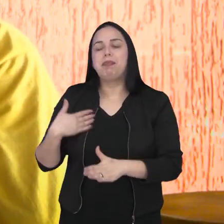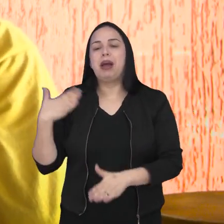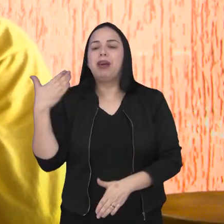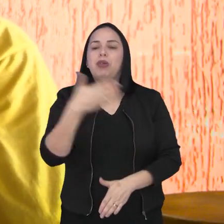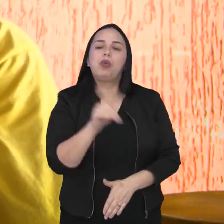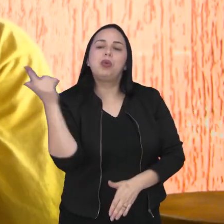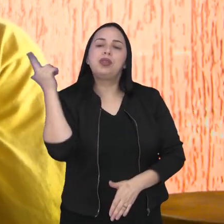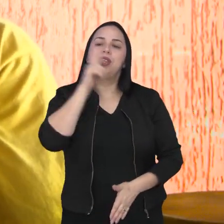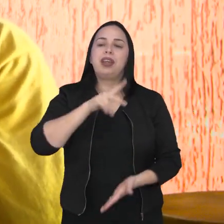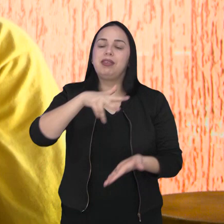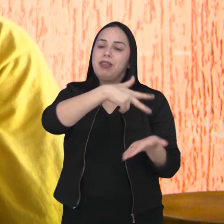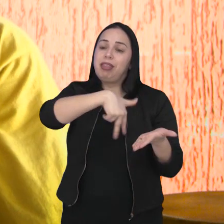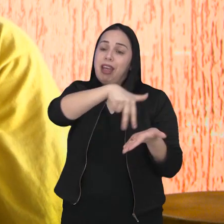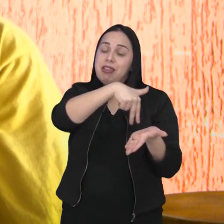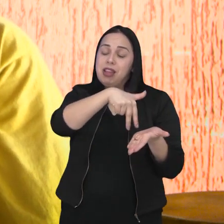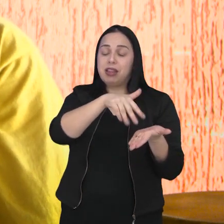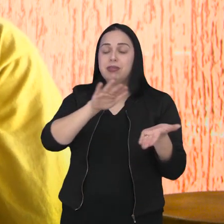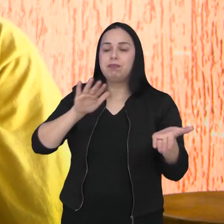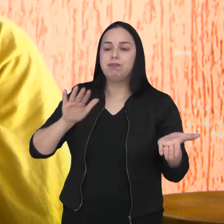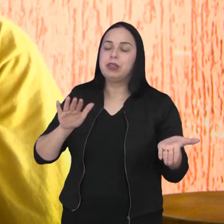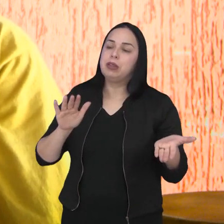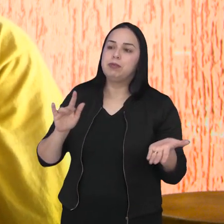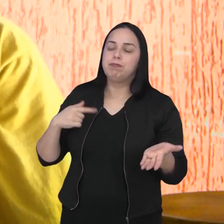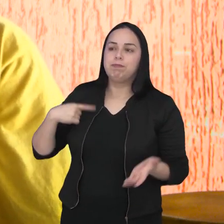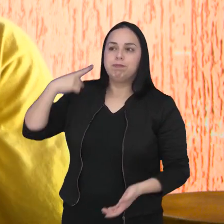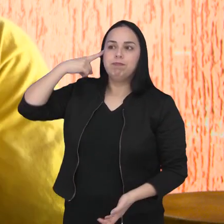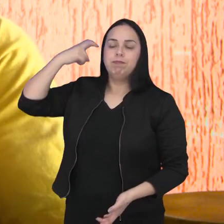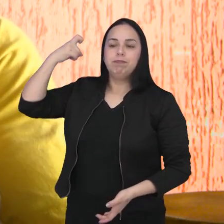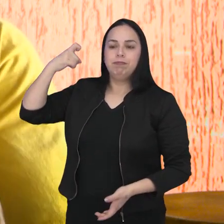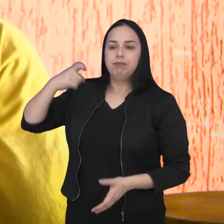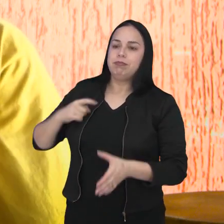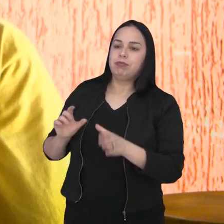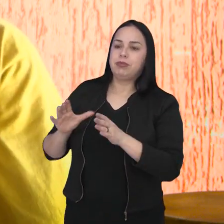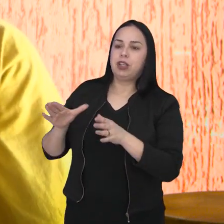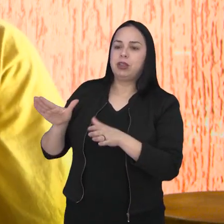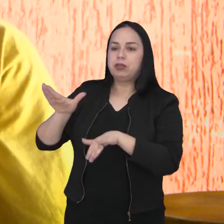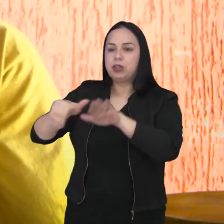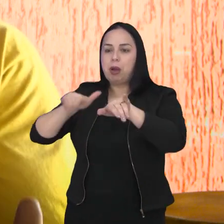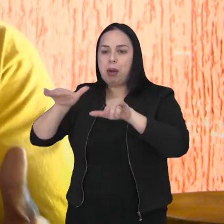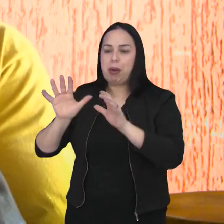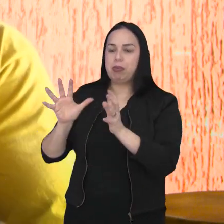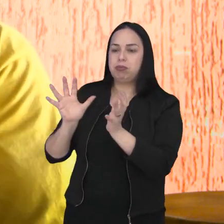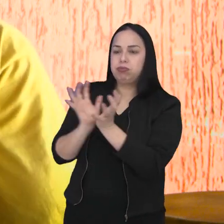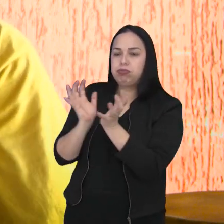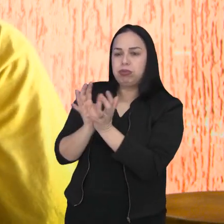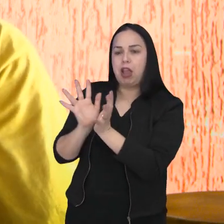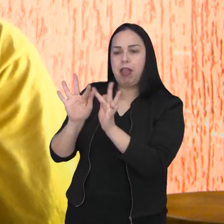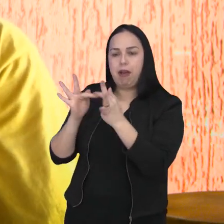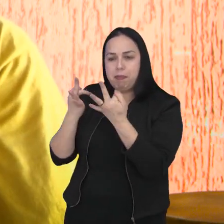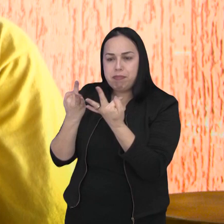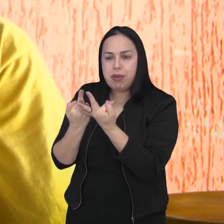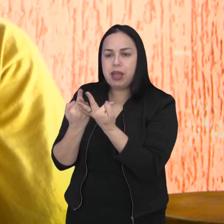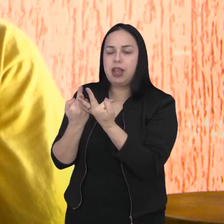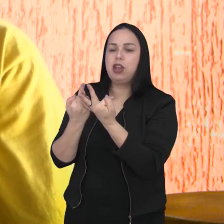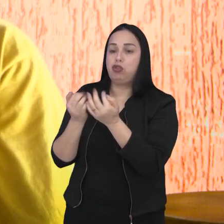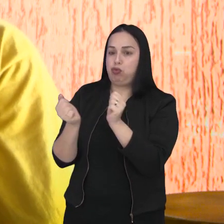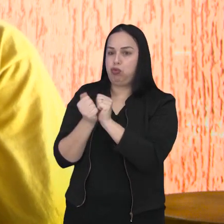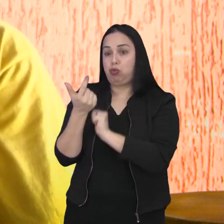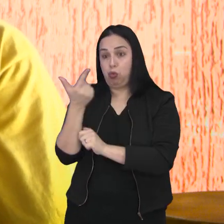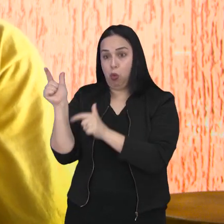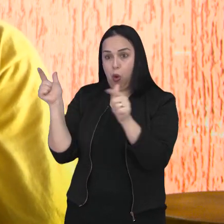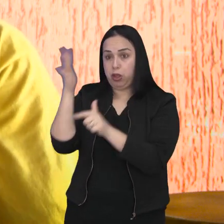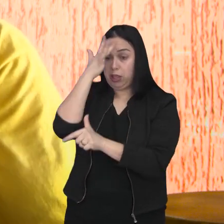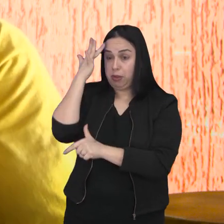jongo. Então foi aonde a gente se reuniu, né, nós da família, e com